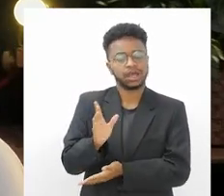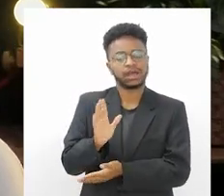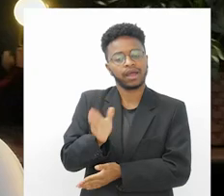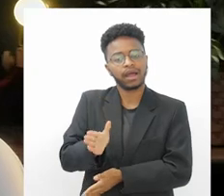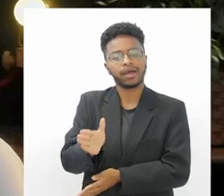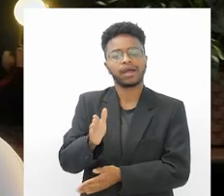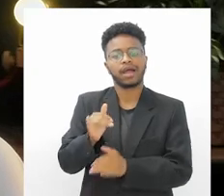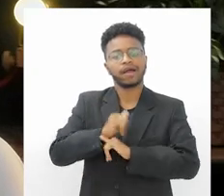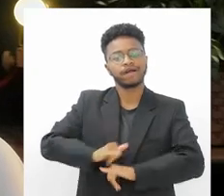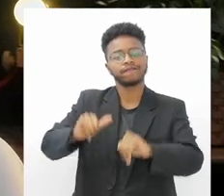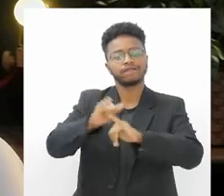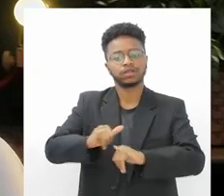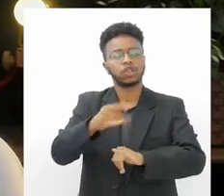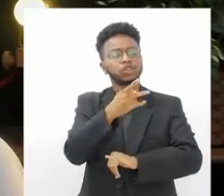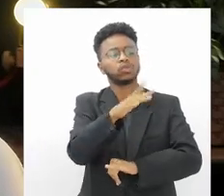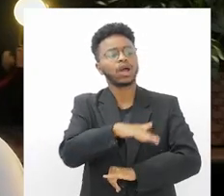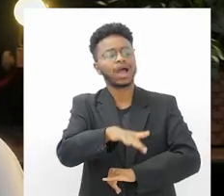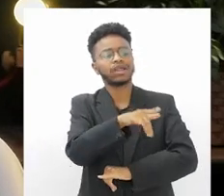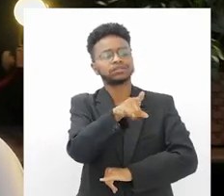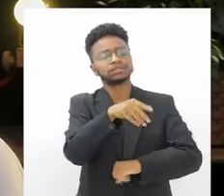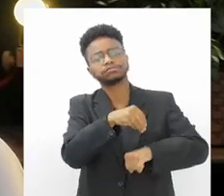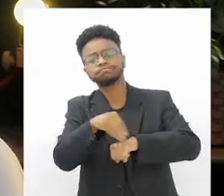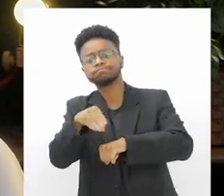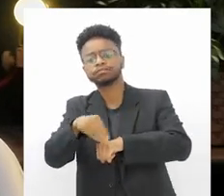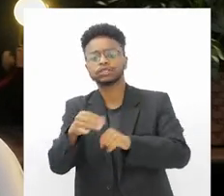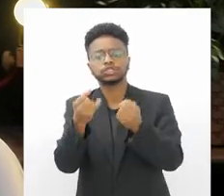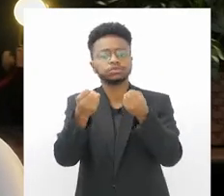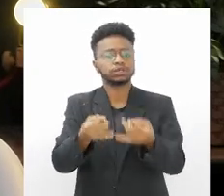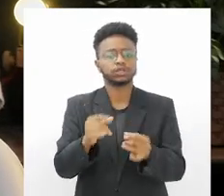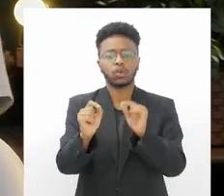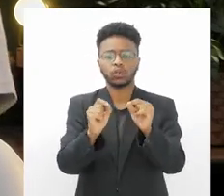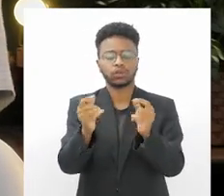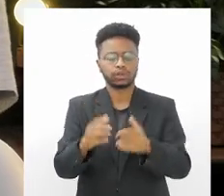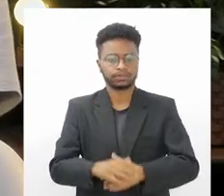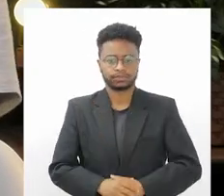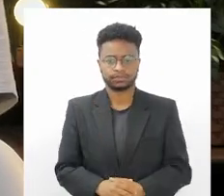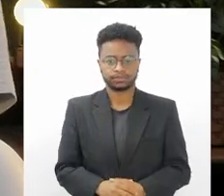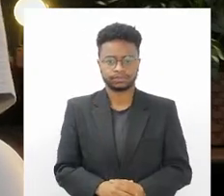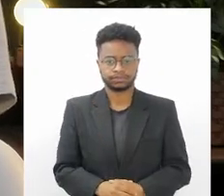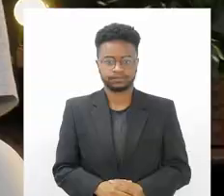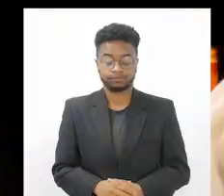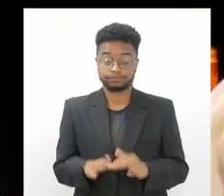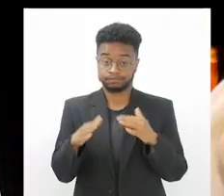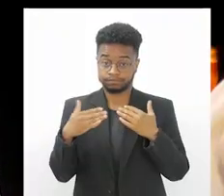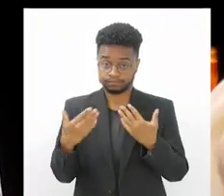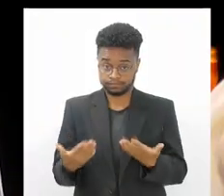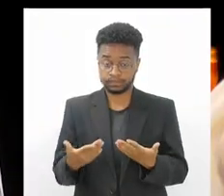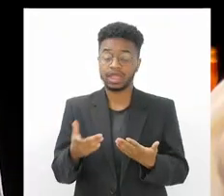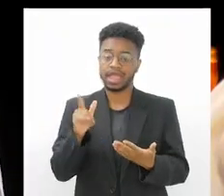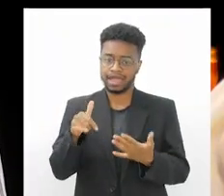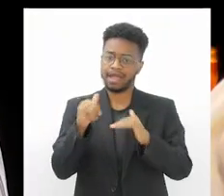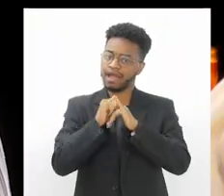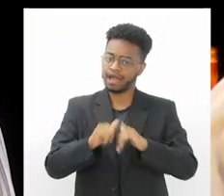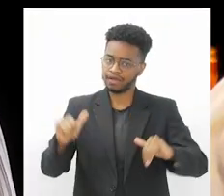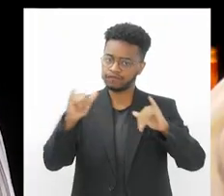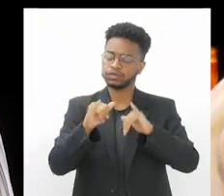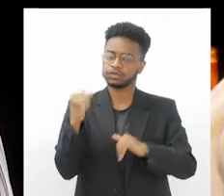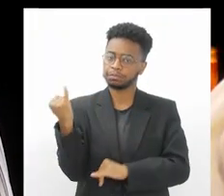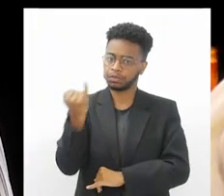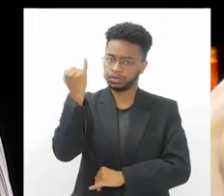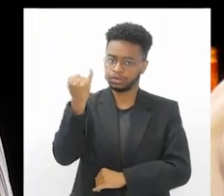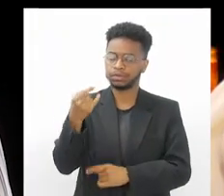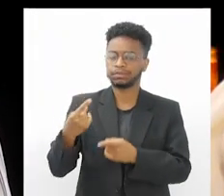isso. Na sua área, o que você pode passar para o nosso telespectador? Bom, é um grande aviso, né?